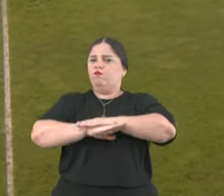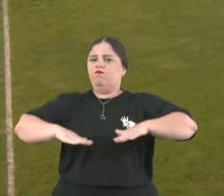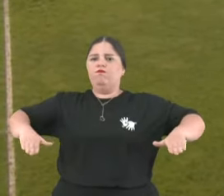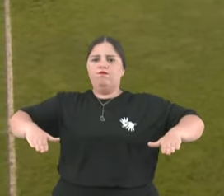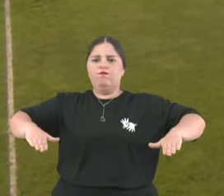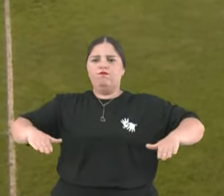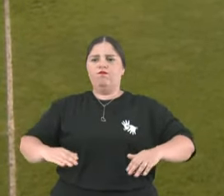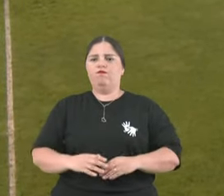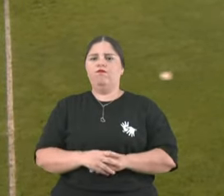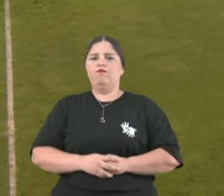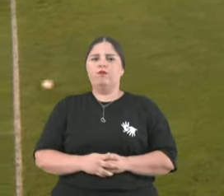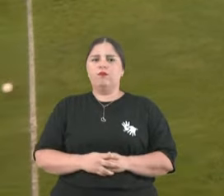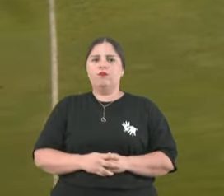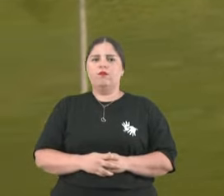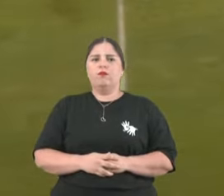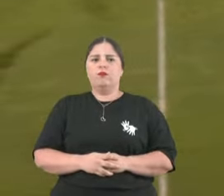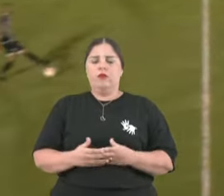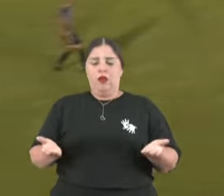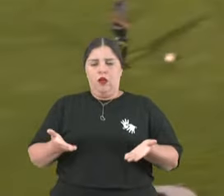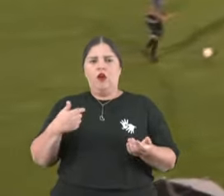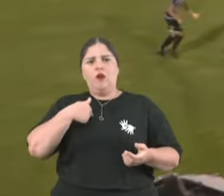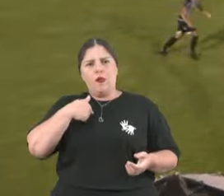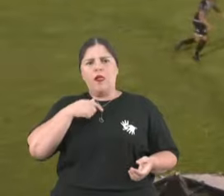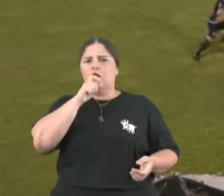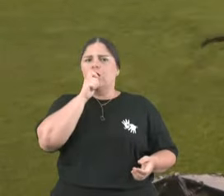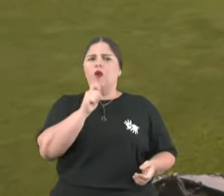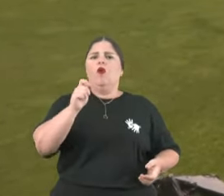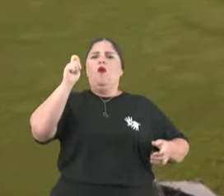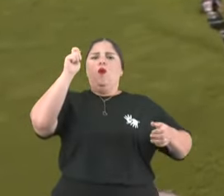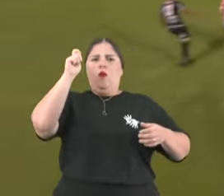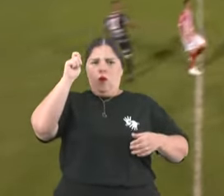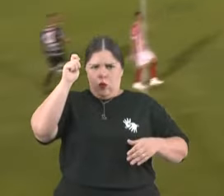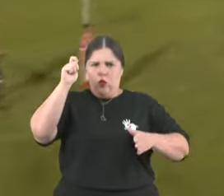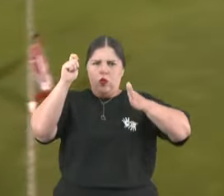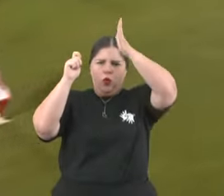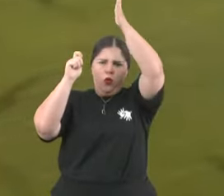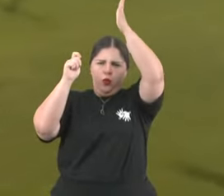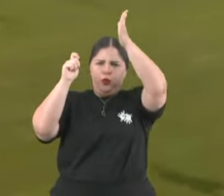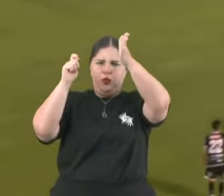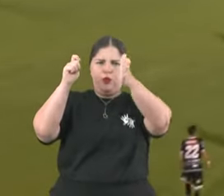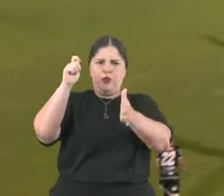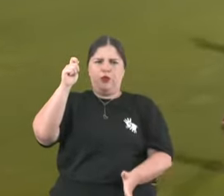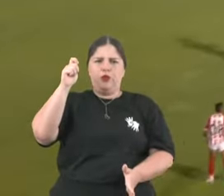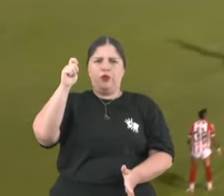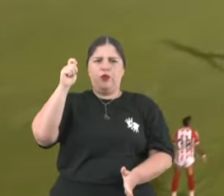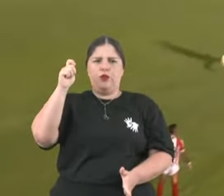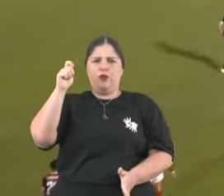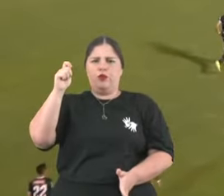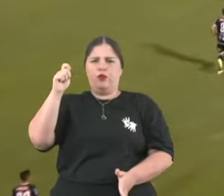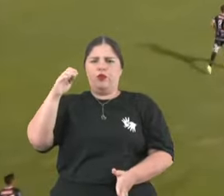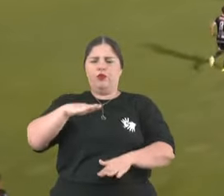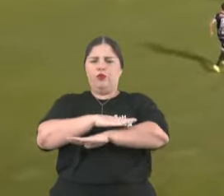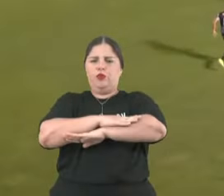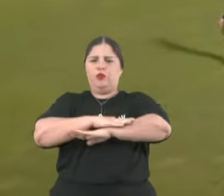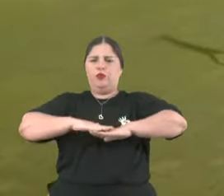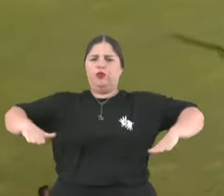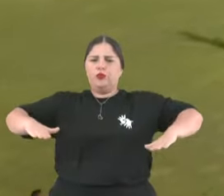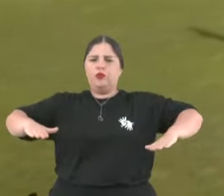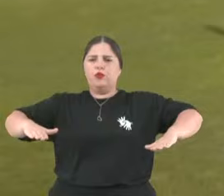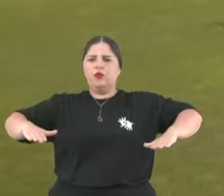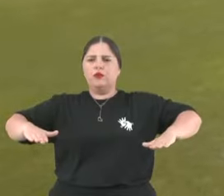Daqui a pouco teremos o apito do seu Wagner do Nascimento Magalhães.